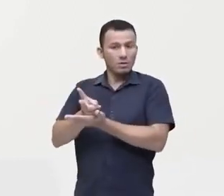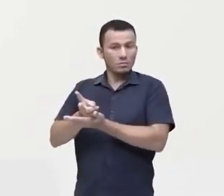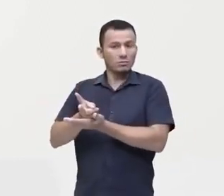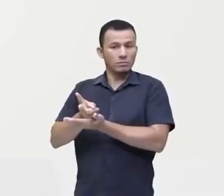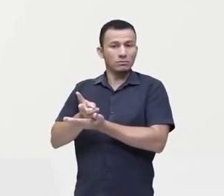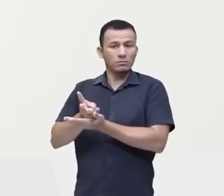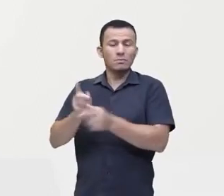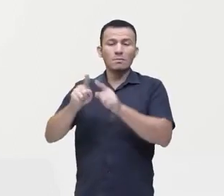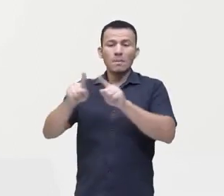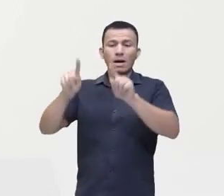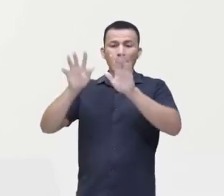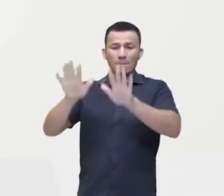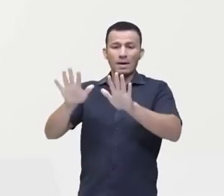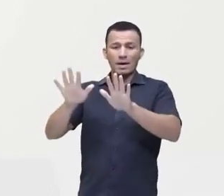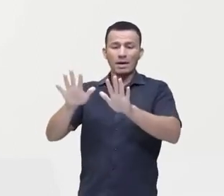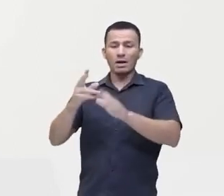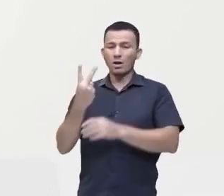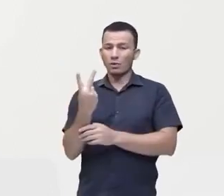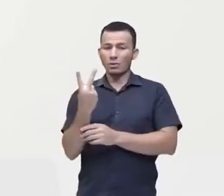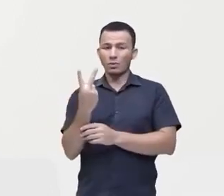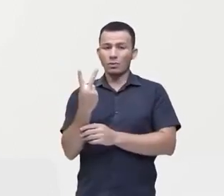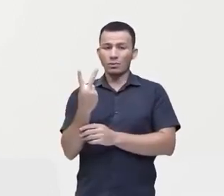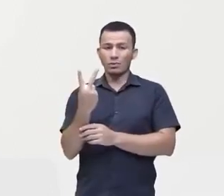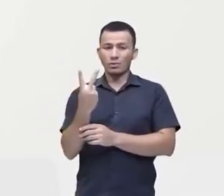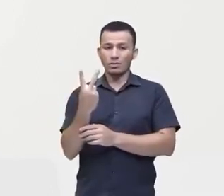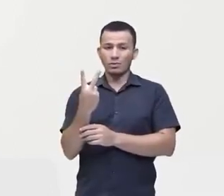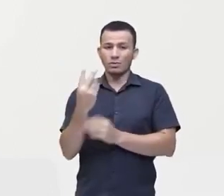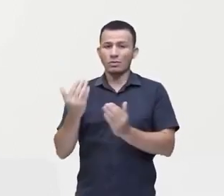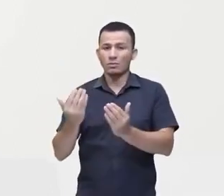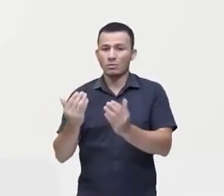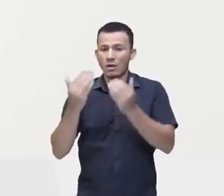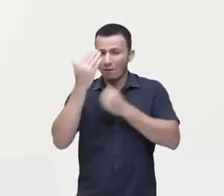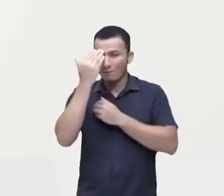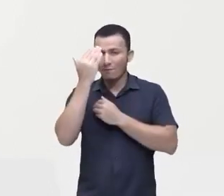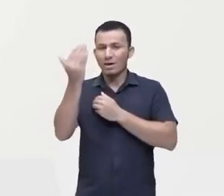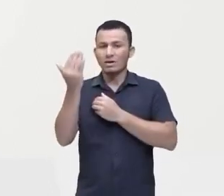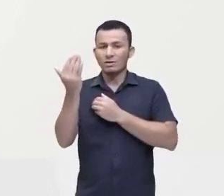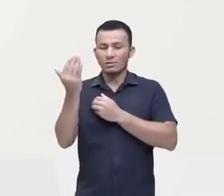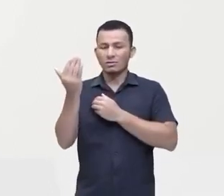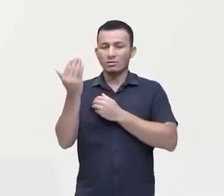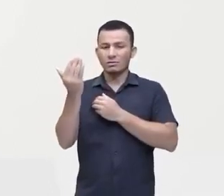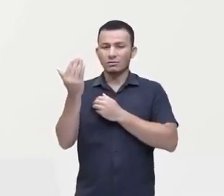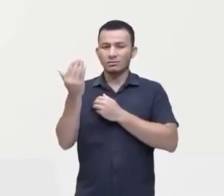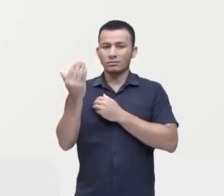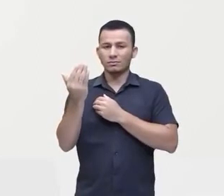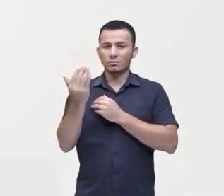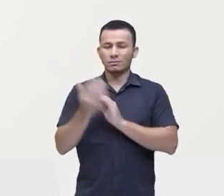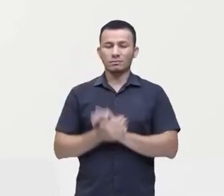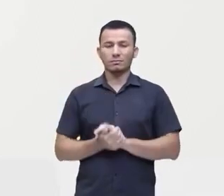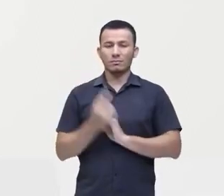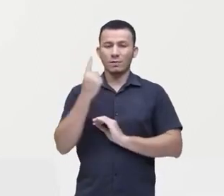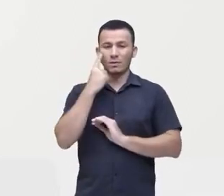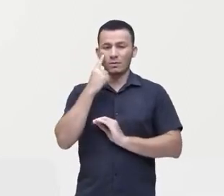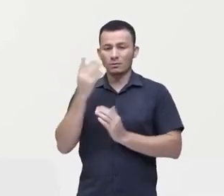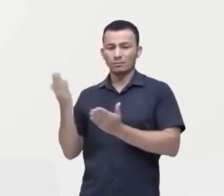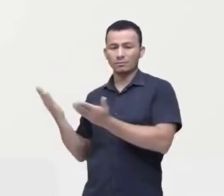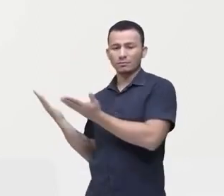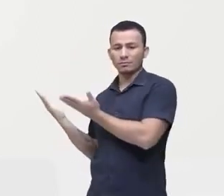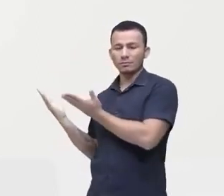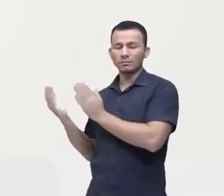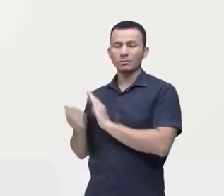aqui, ó, estão na frente. E os dois coleguinhas aqui